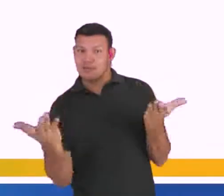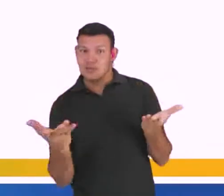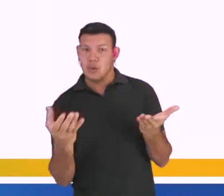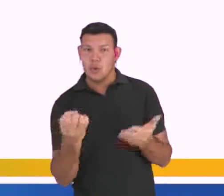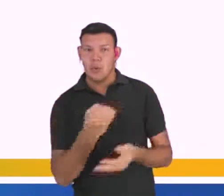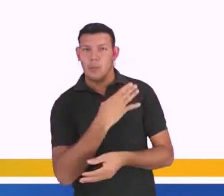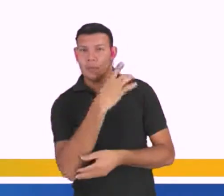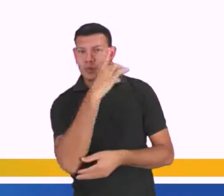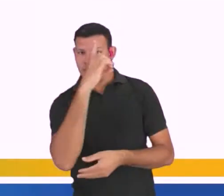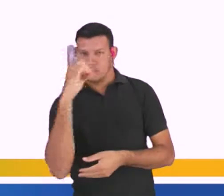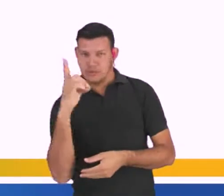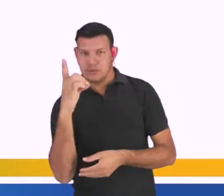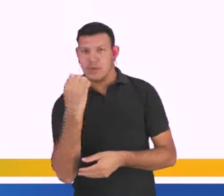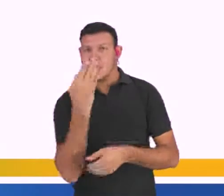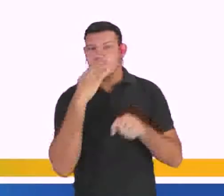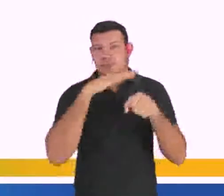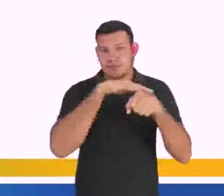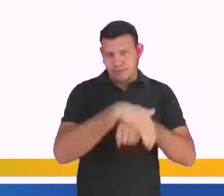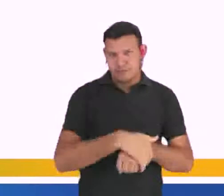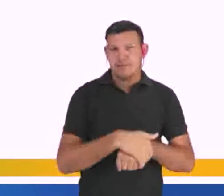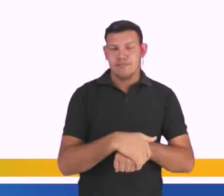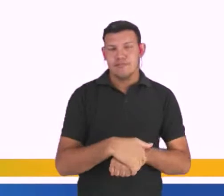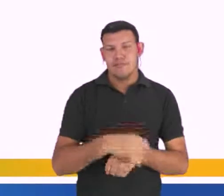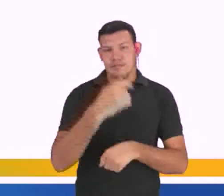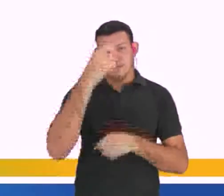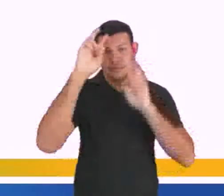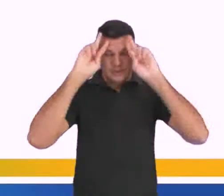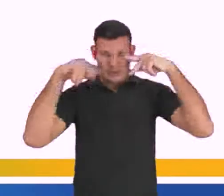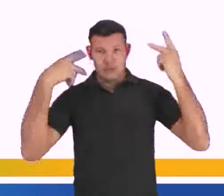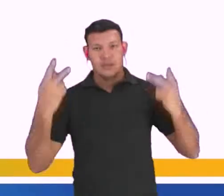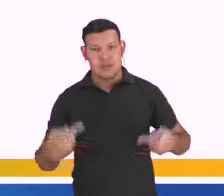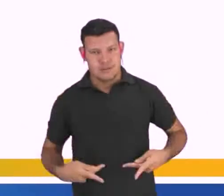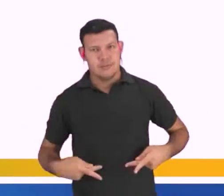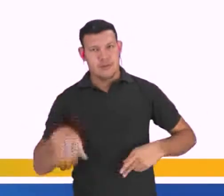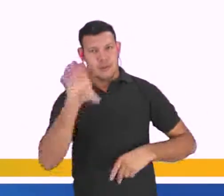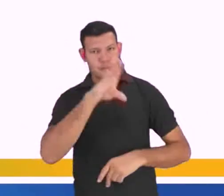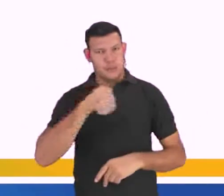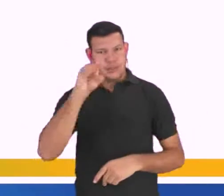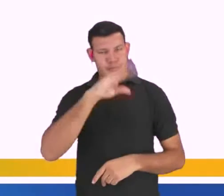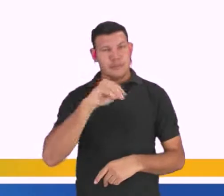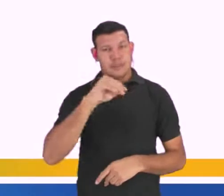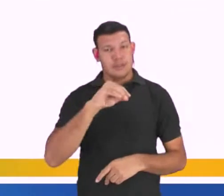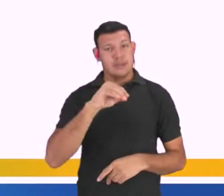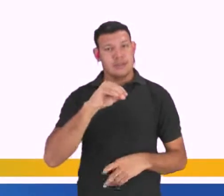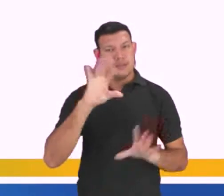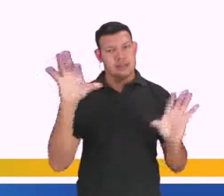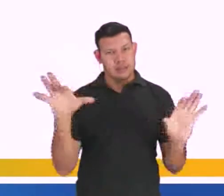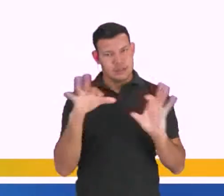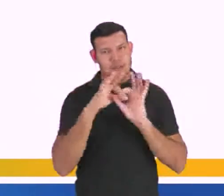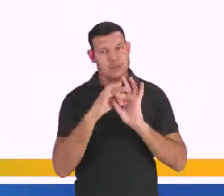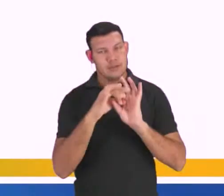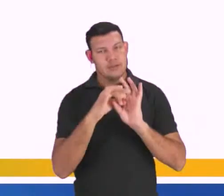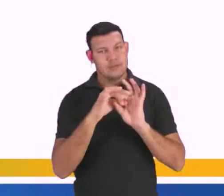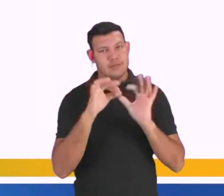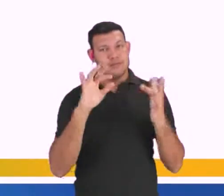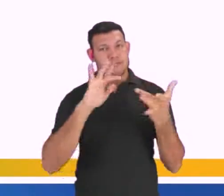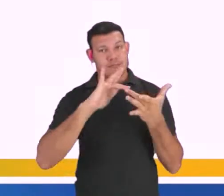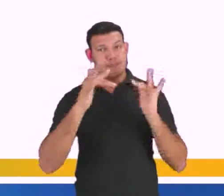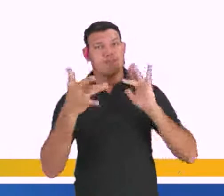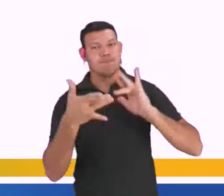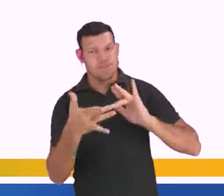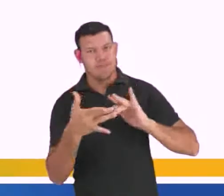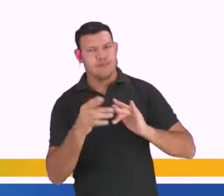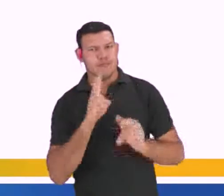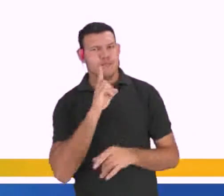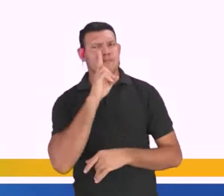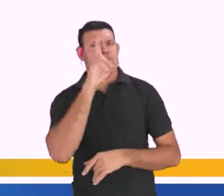que o ser humano é realmente o ser que fala e que nossos laços sociais fortalecem-se diante